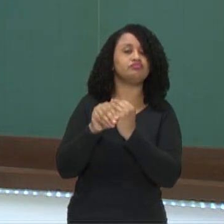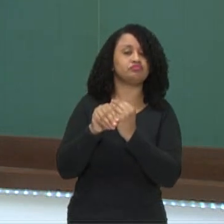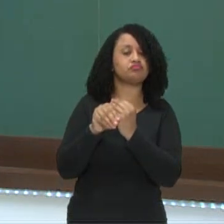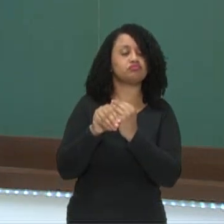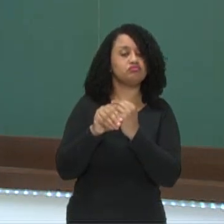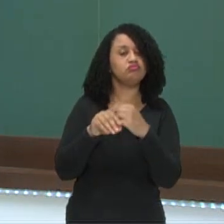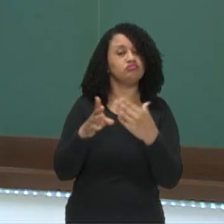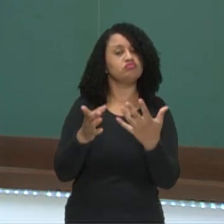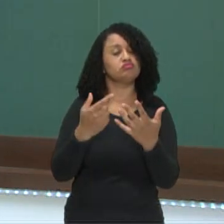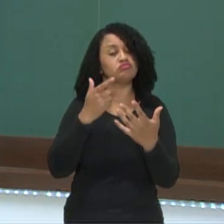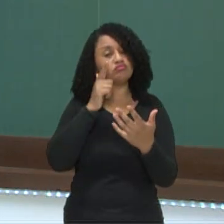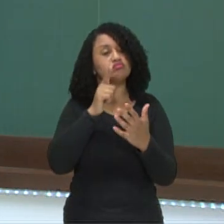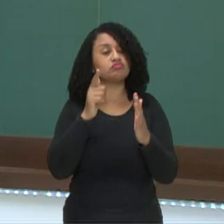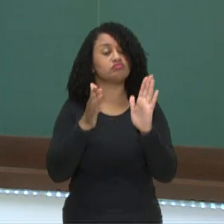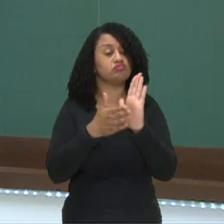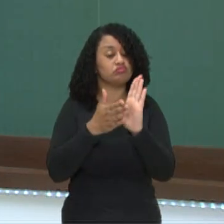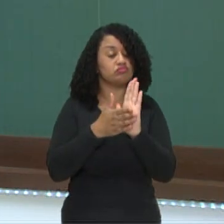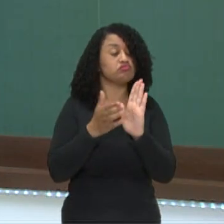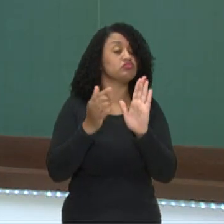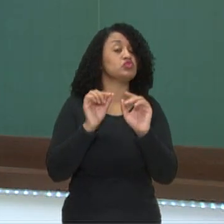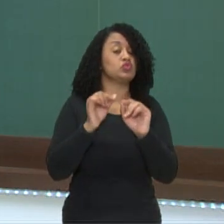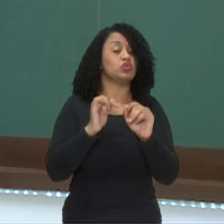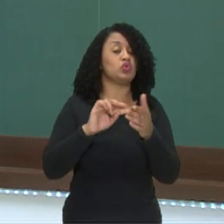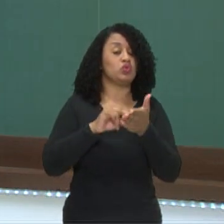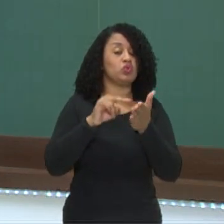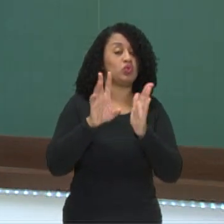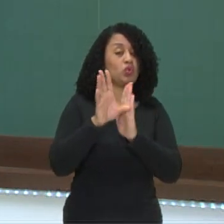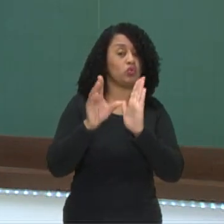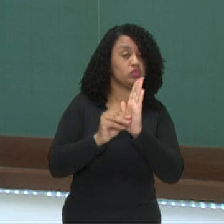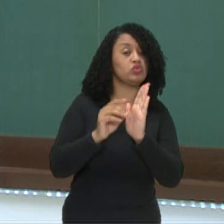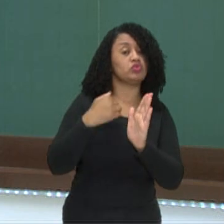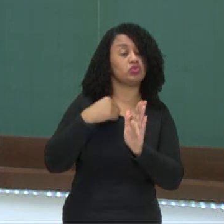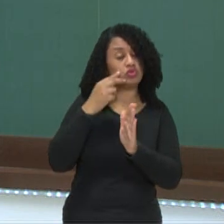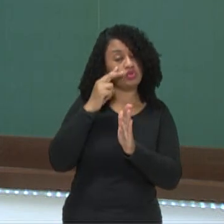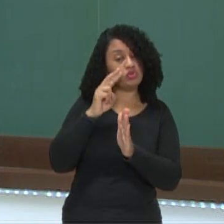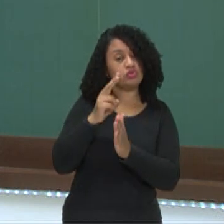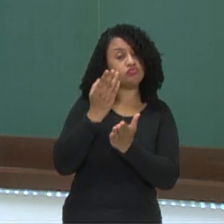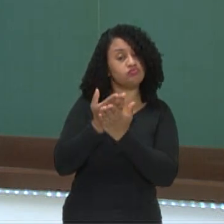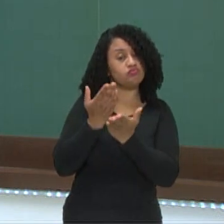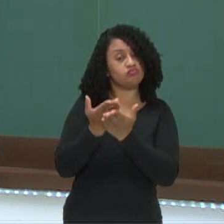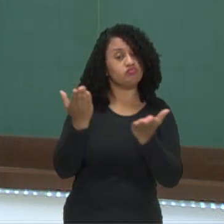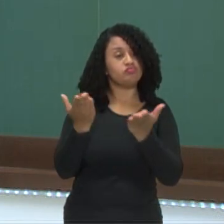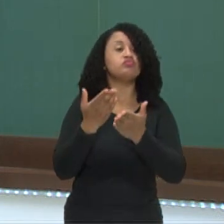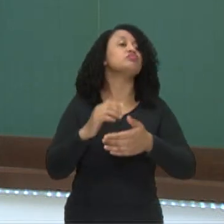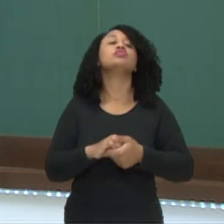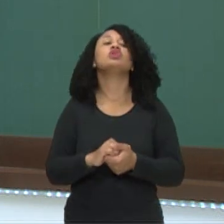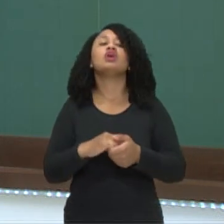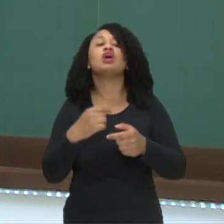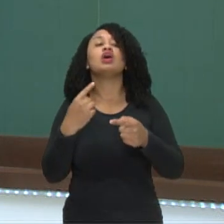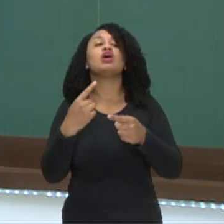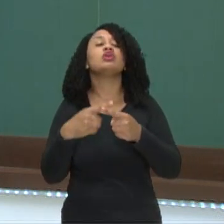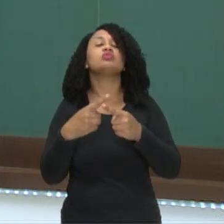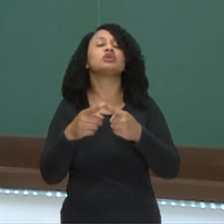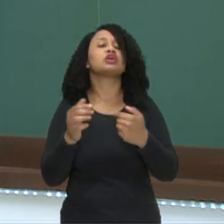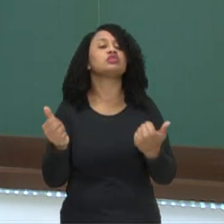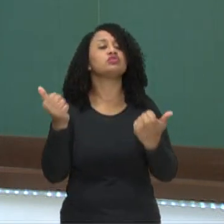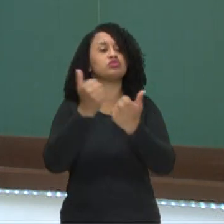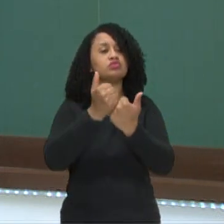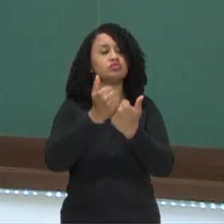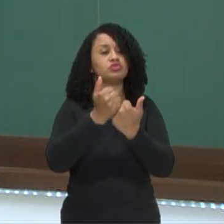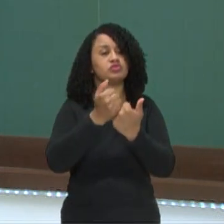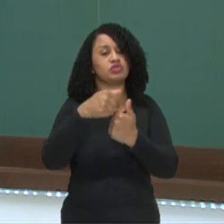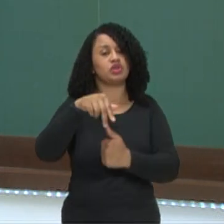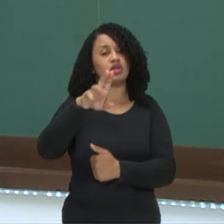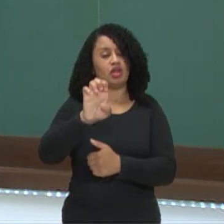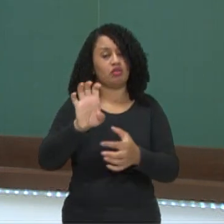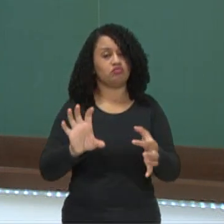Podemos provar aqui o conteúdo que acabamos de ver, né? E qual é o motivo de poder substituir a